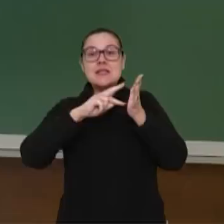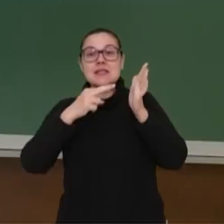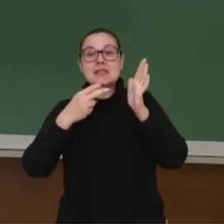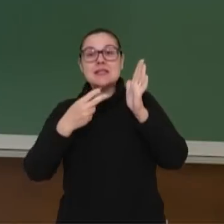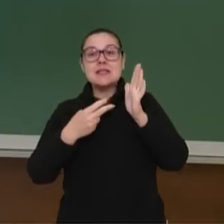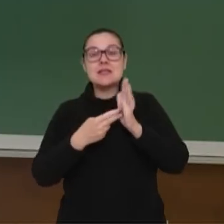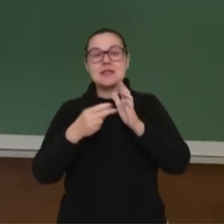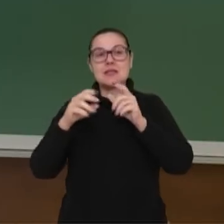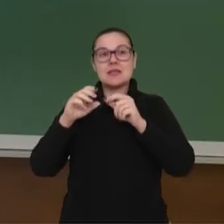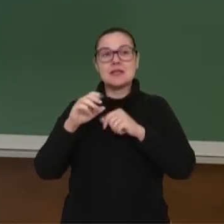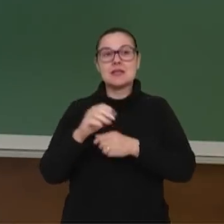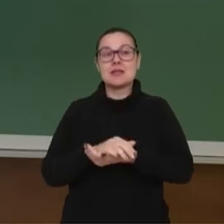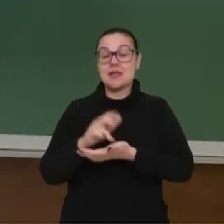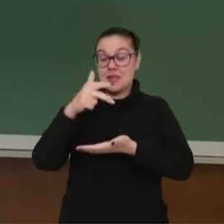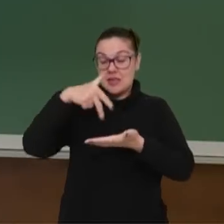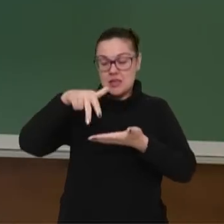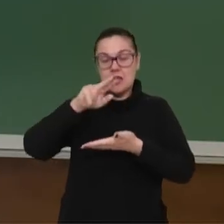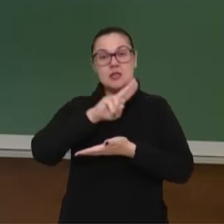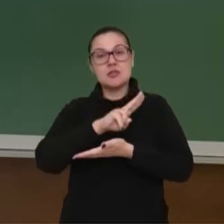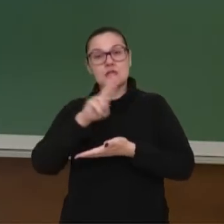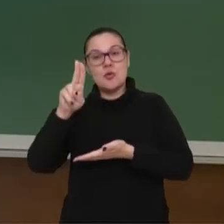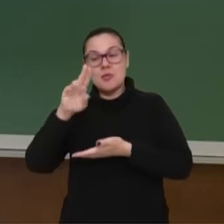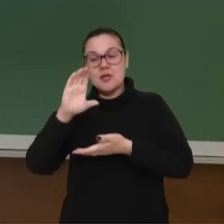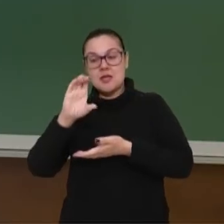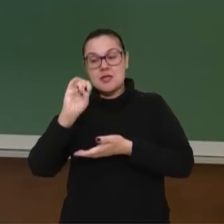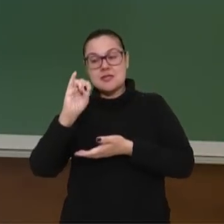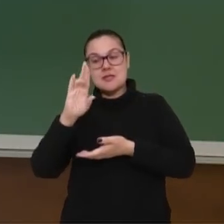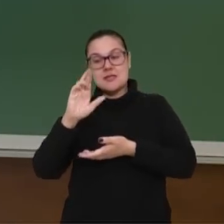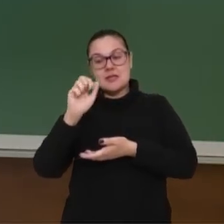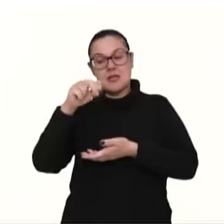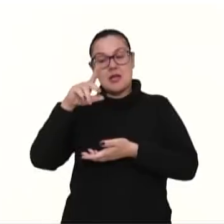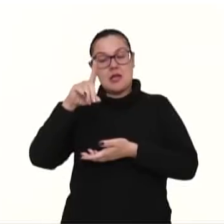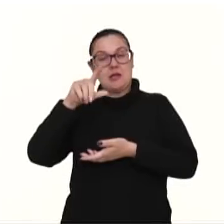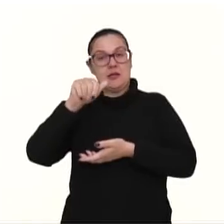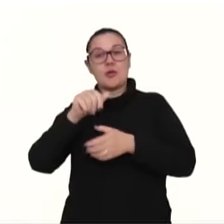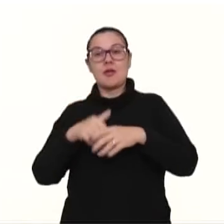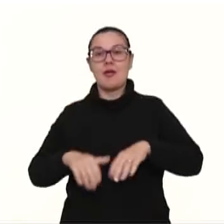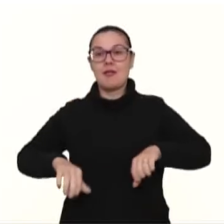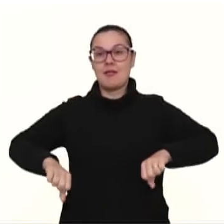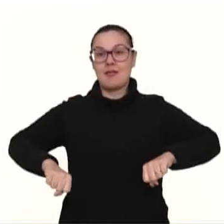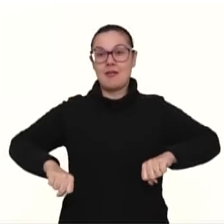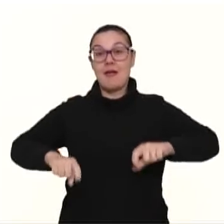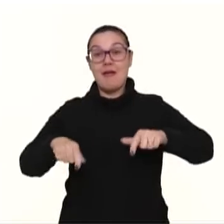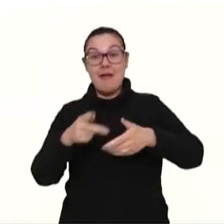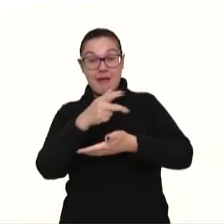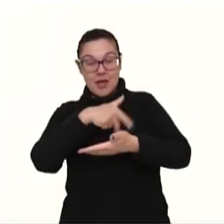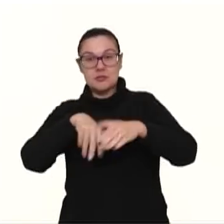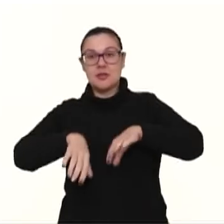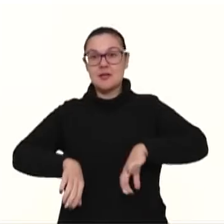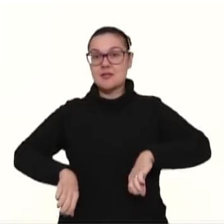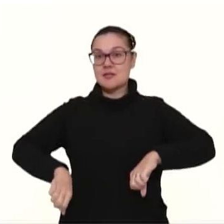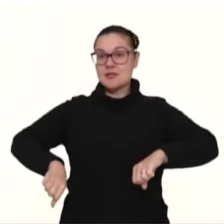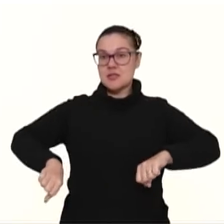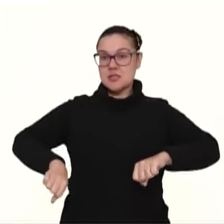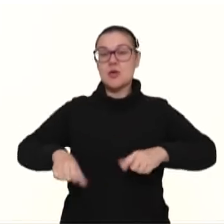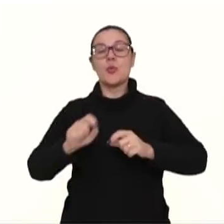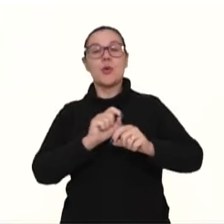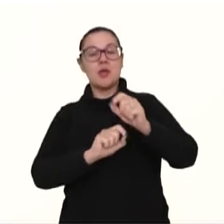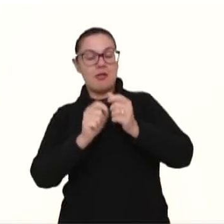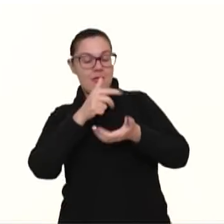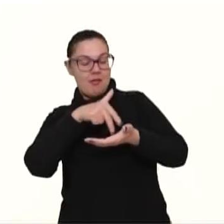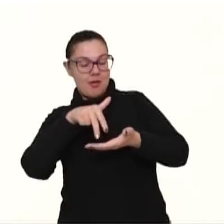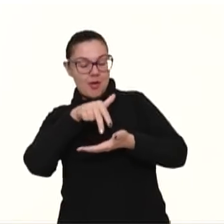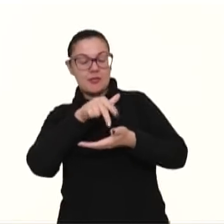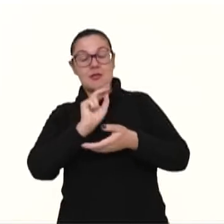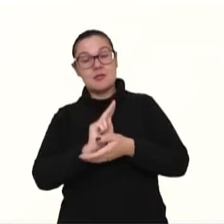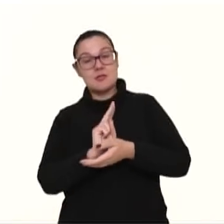para uma dança aqui. O que é ciranda? Então, a ciranda compreende tanto a música